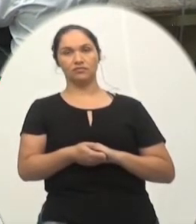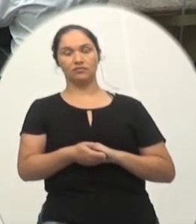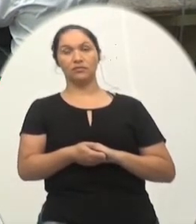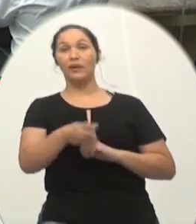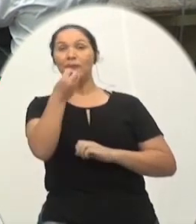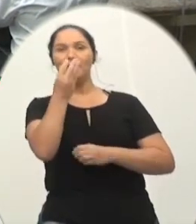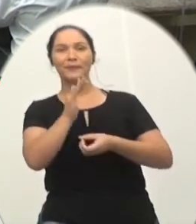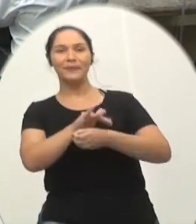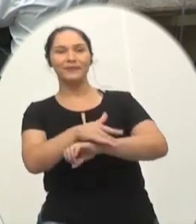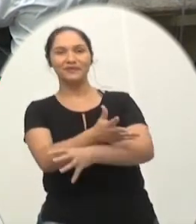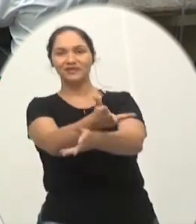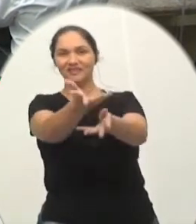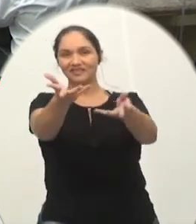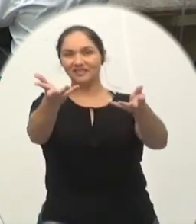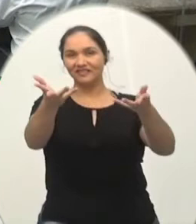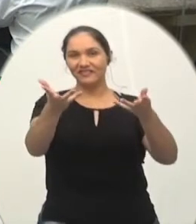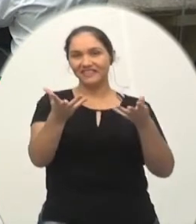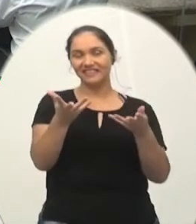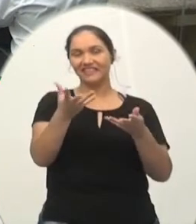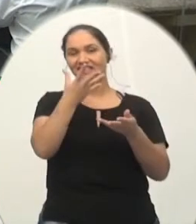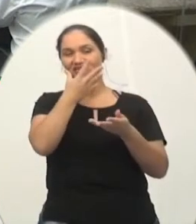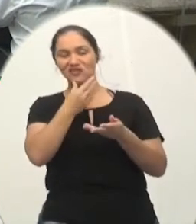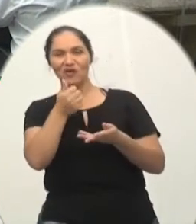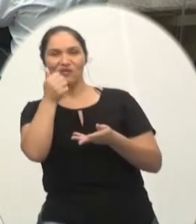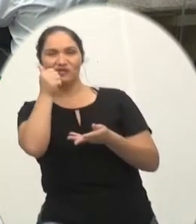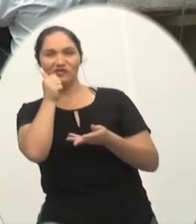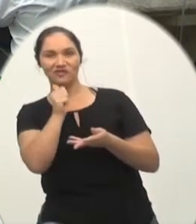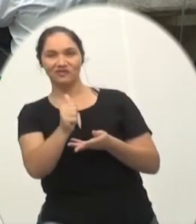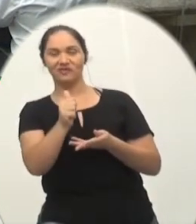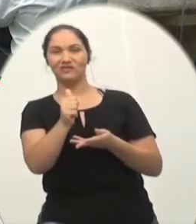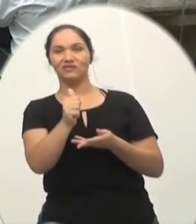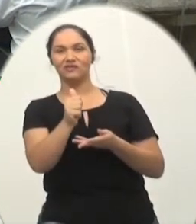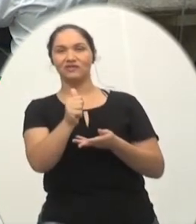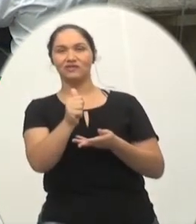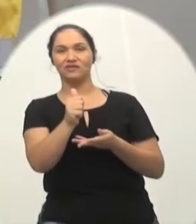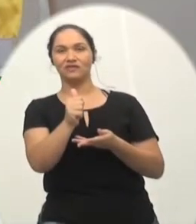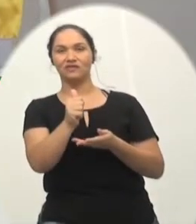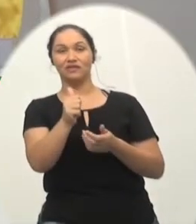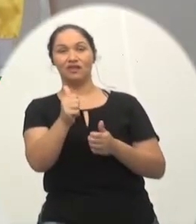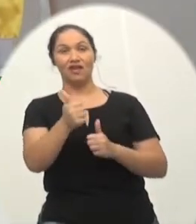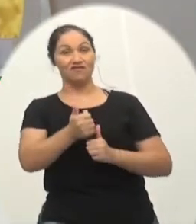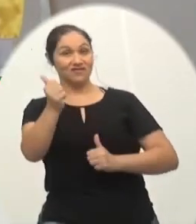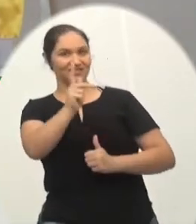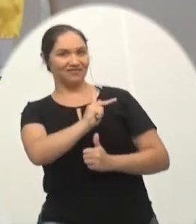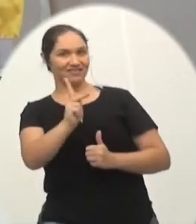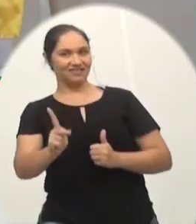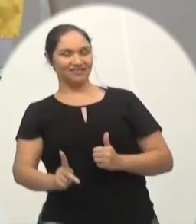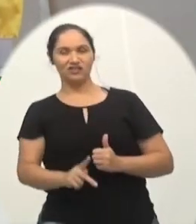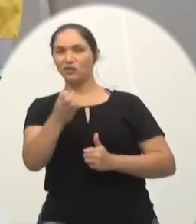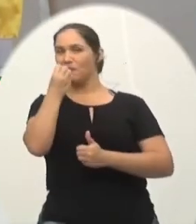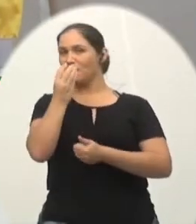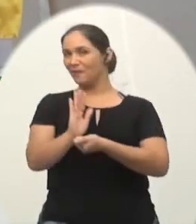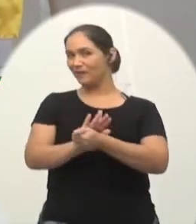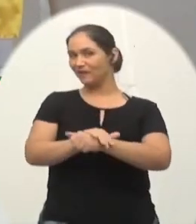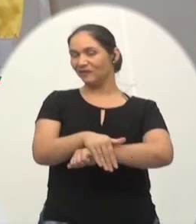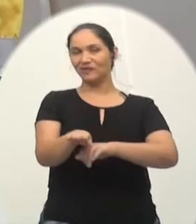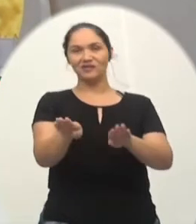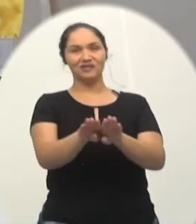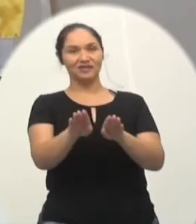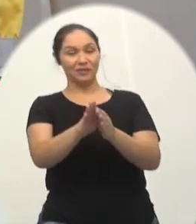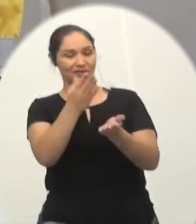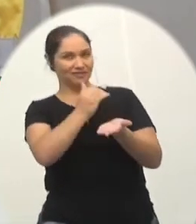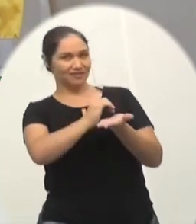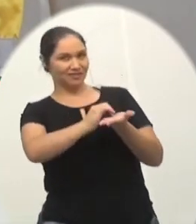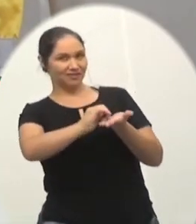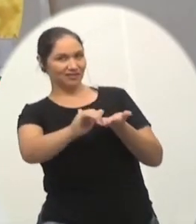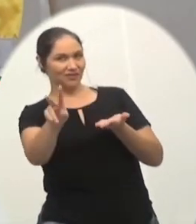Boa noite a todos, boa noite a todas. Excelentíssimo vice-presidente, uma boa noite. Secretário Paulo Ferrarese,